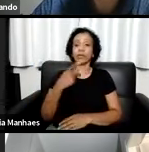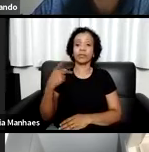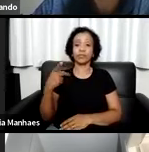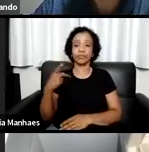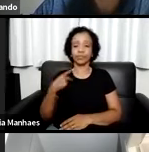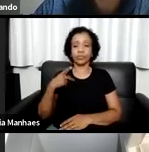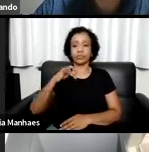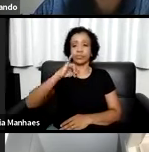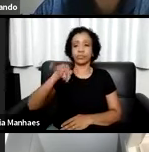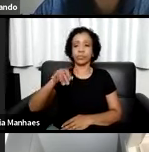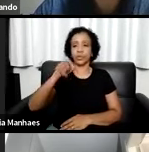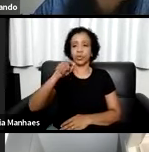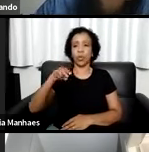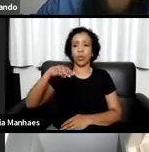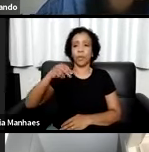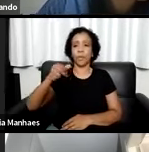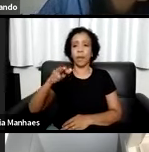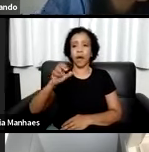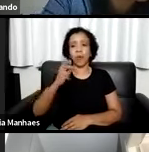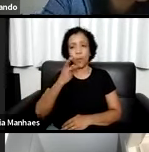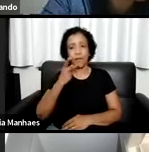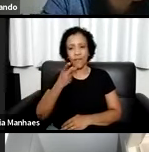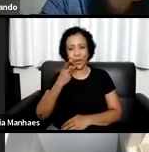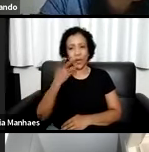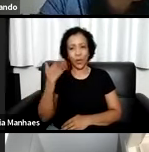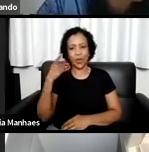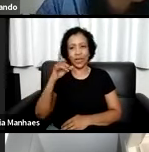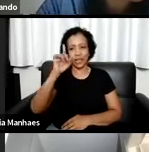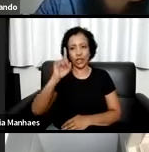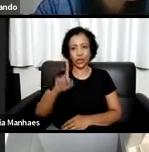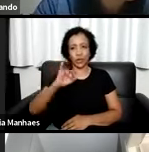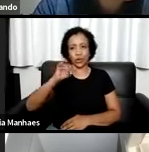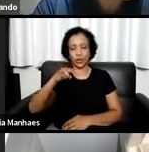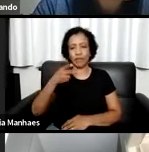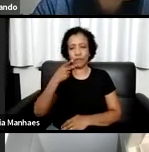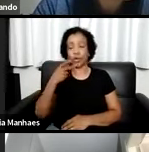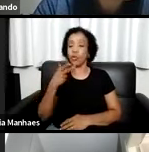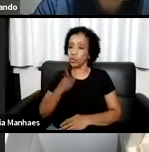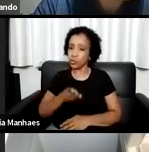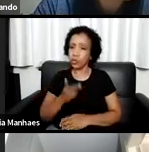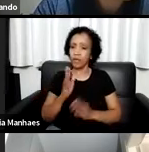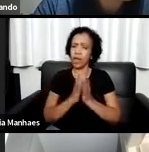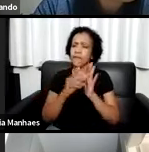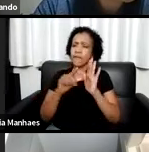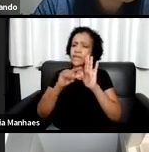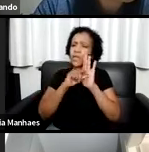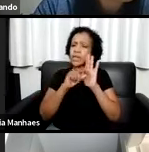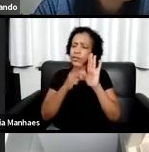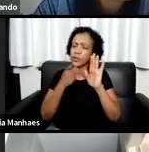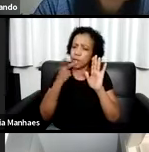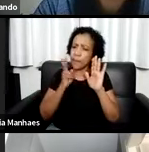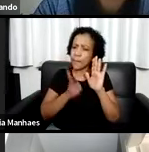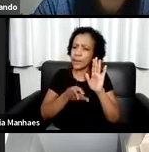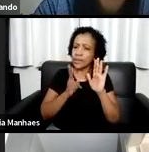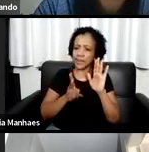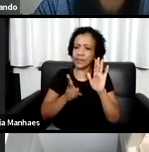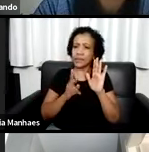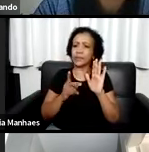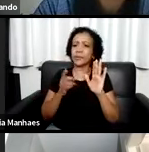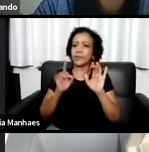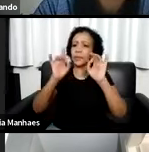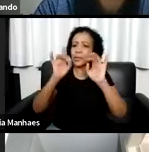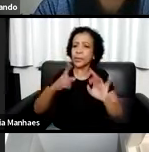citou parte deste texto, eu quero repetir agora, porque há um versículo aqui que se aplica a toda a igreja no mundo